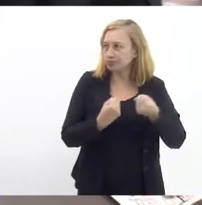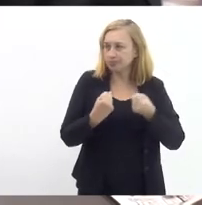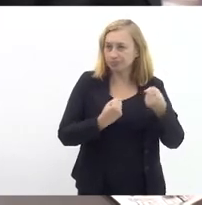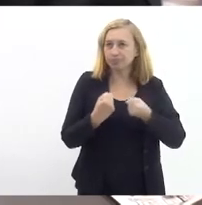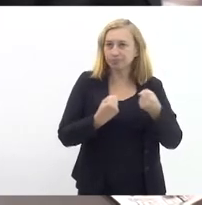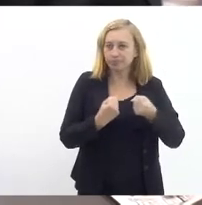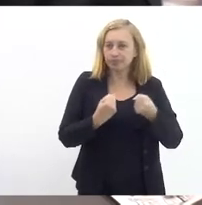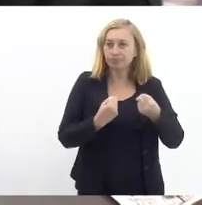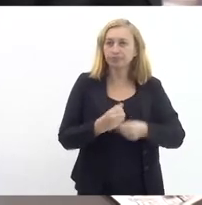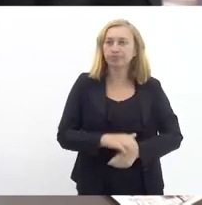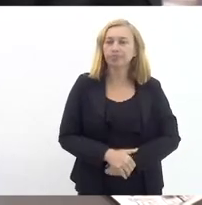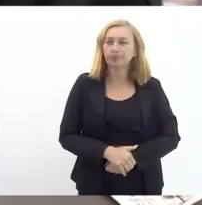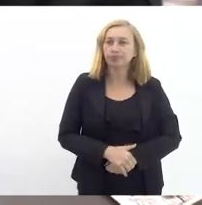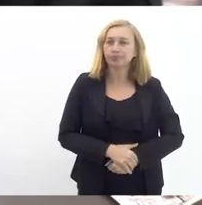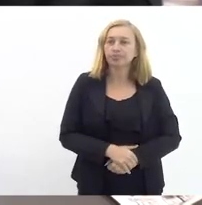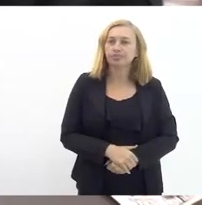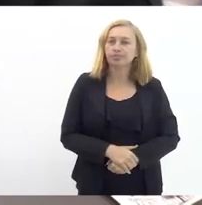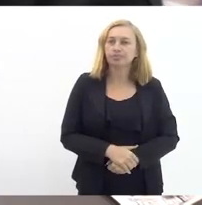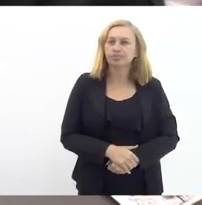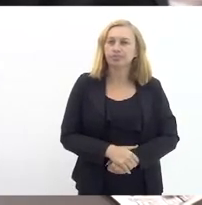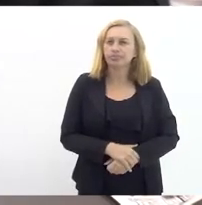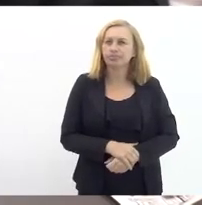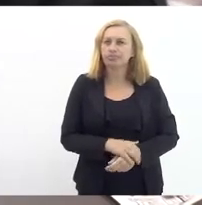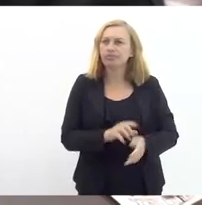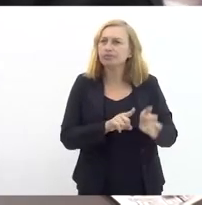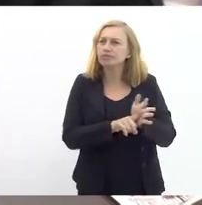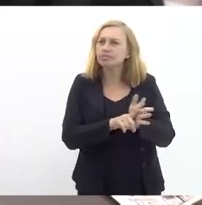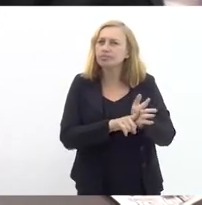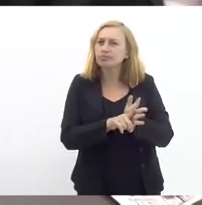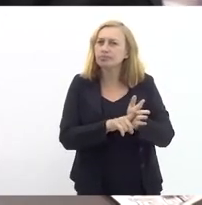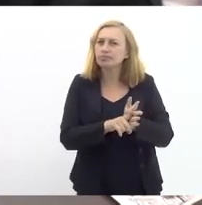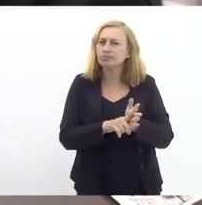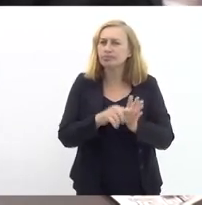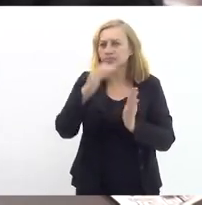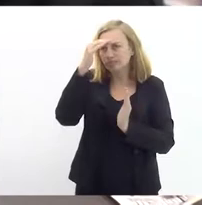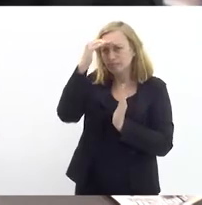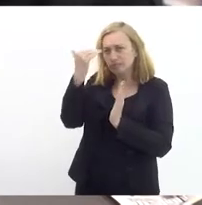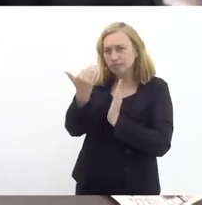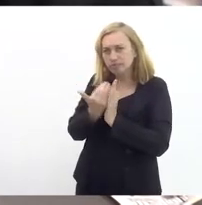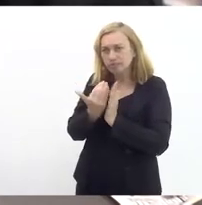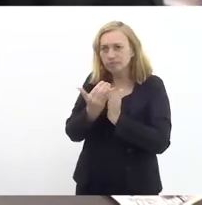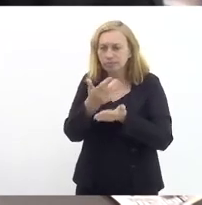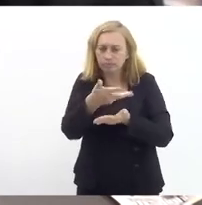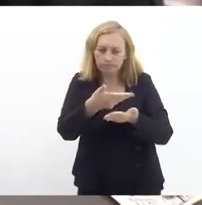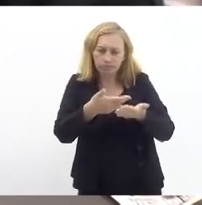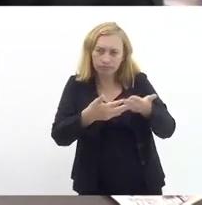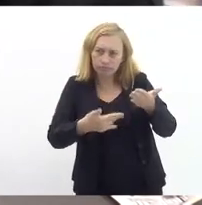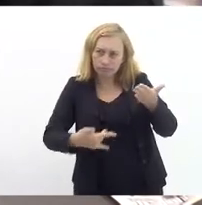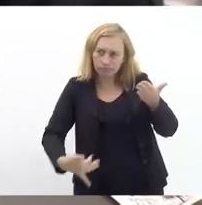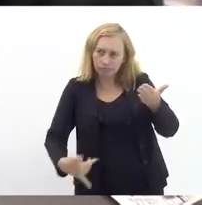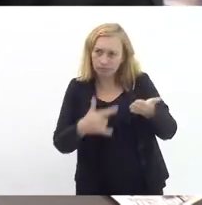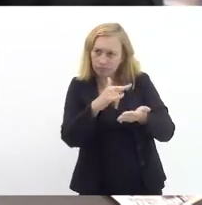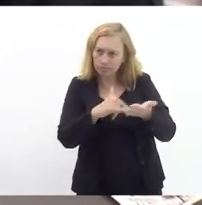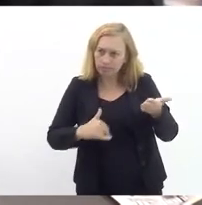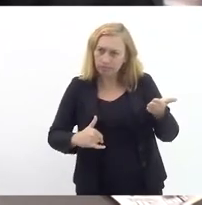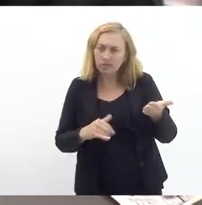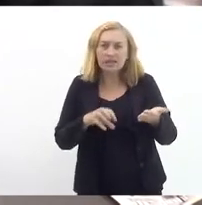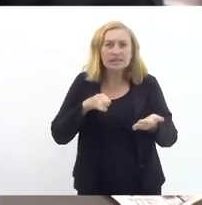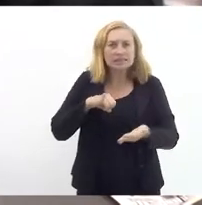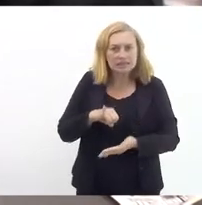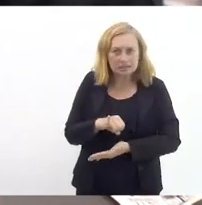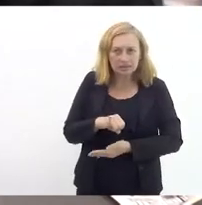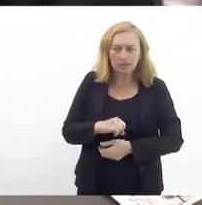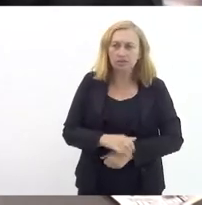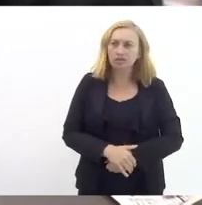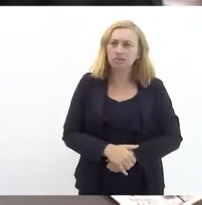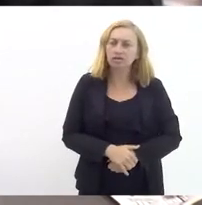A gente verifica o cumprimento dos itens do manual. Se,